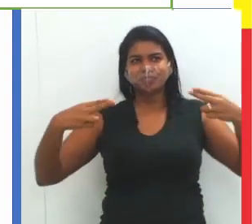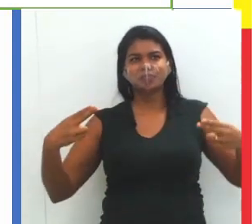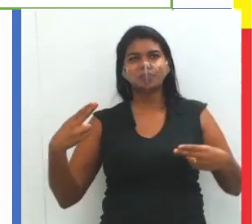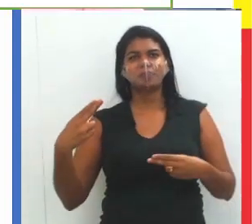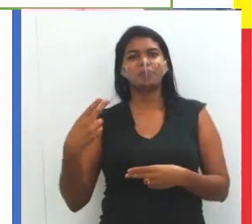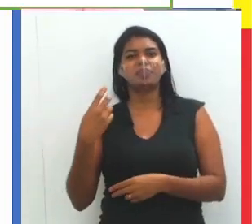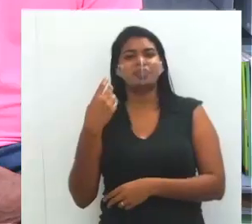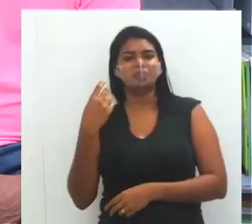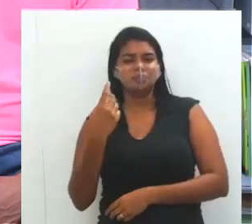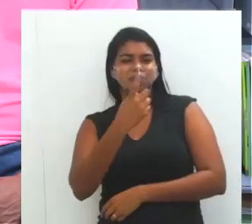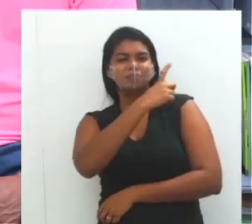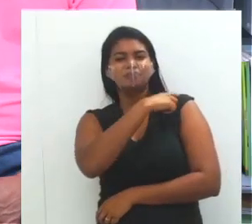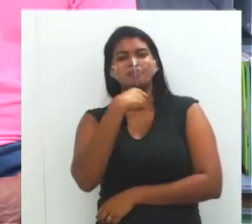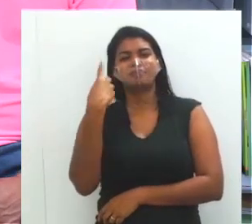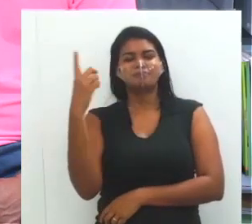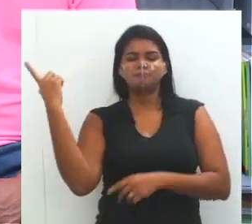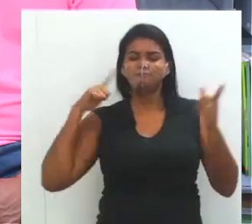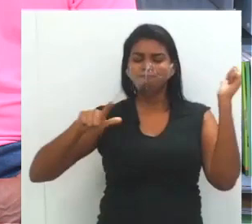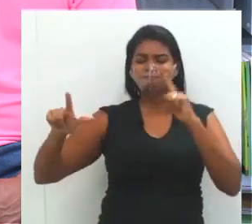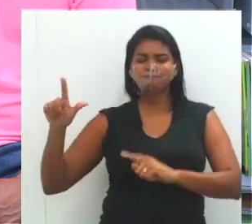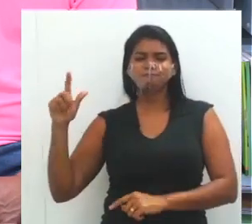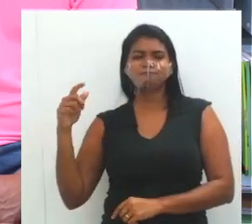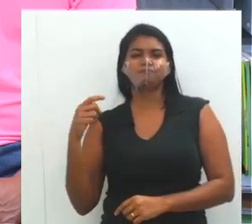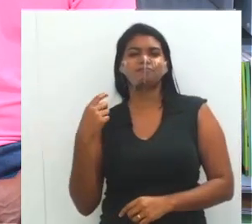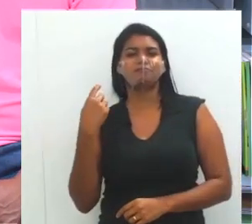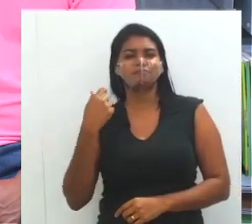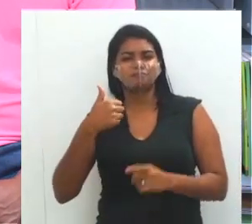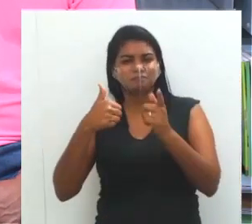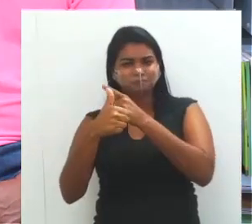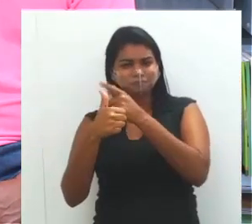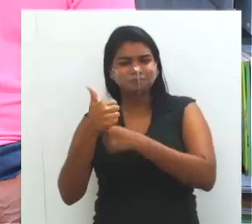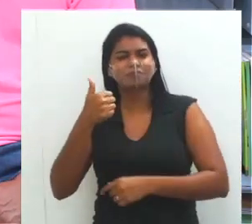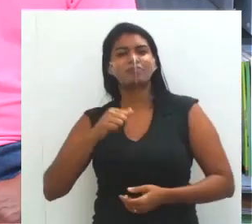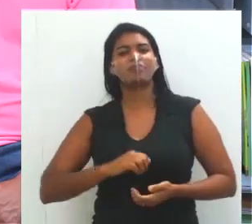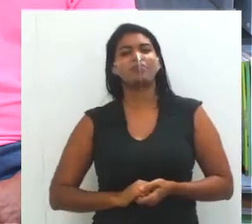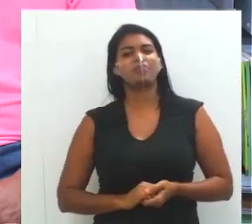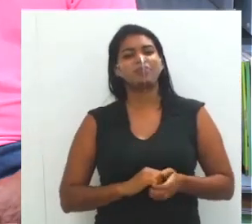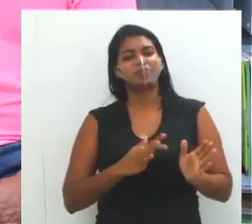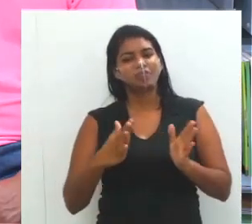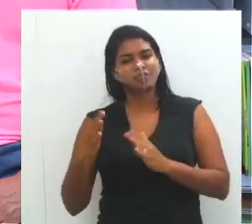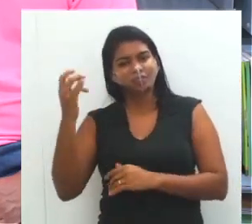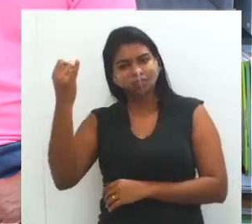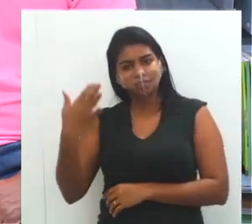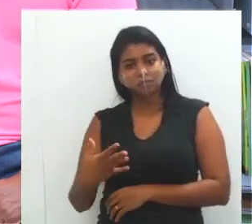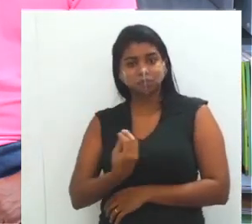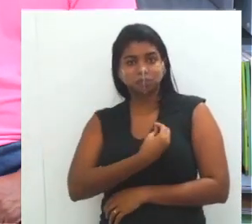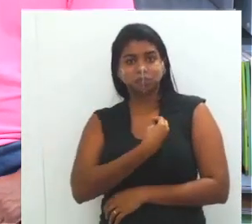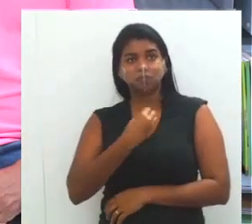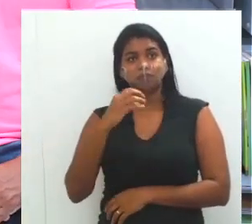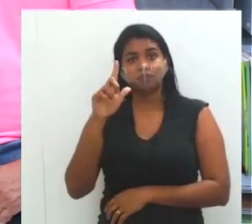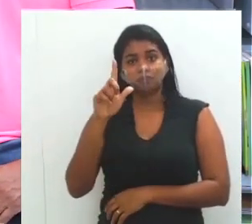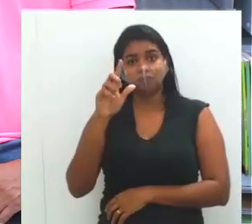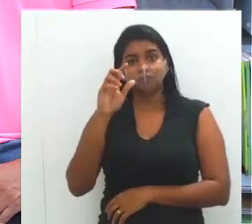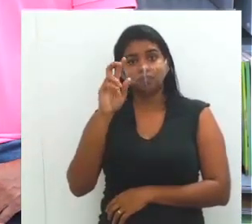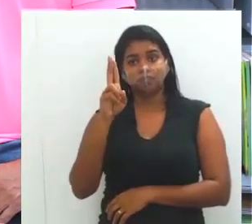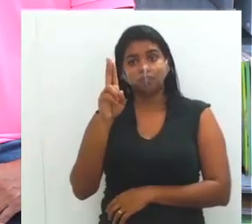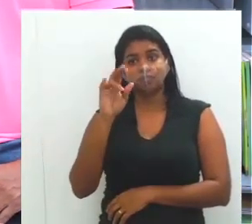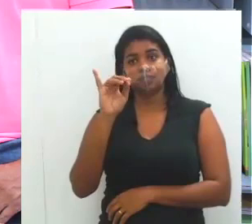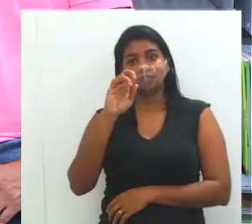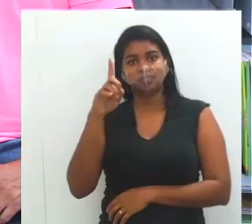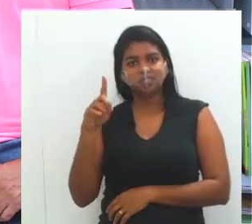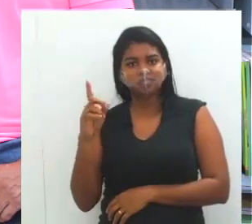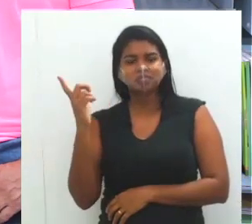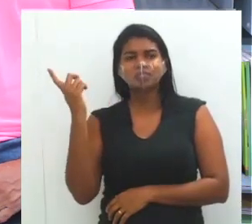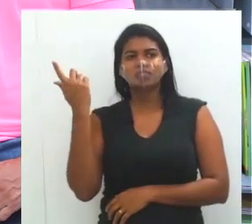de primeiro lugar. Ô Samuel, algo interessante também, que quando Luiz Gonzaga ele se torna esse